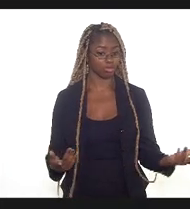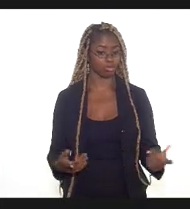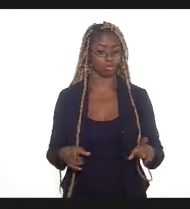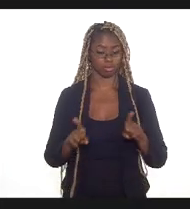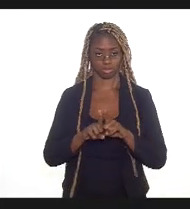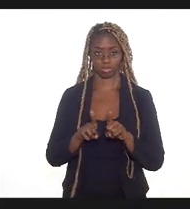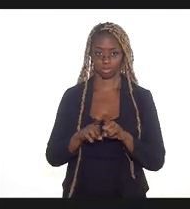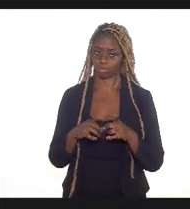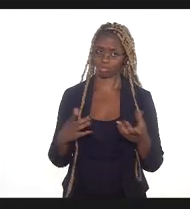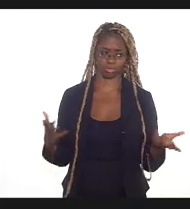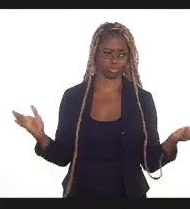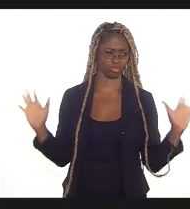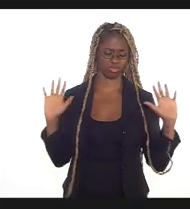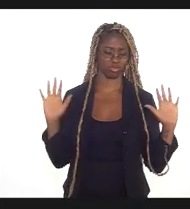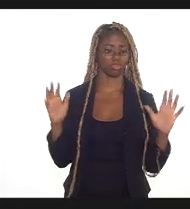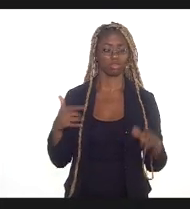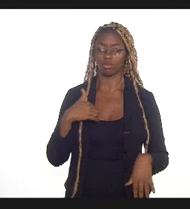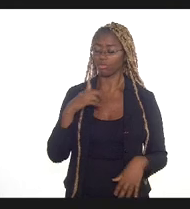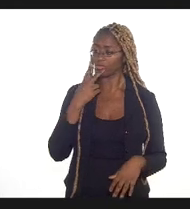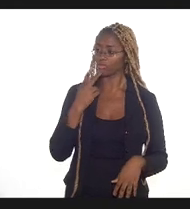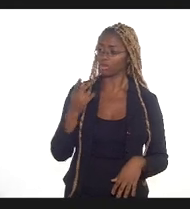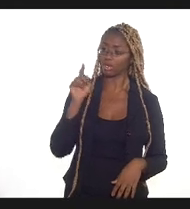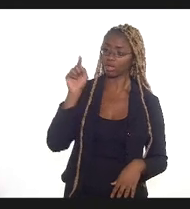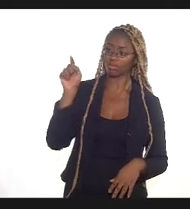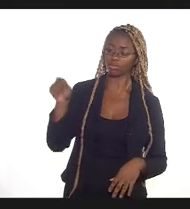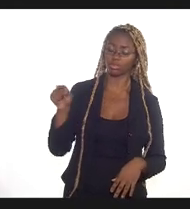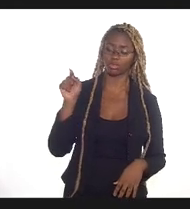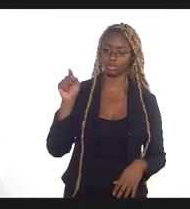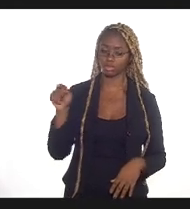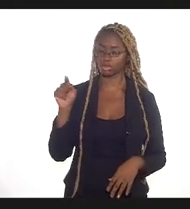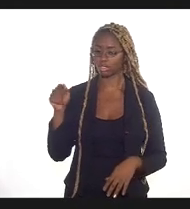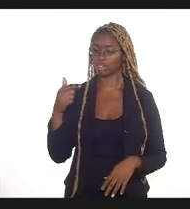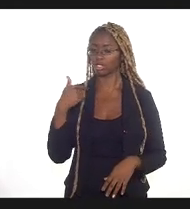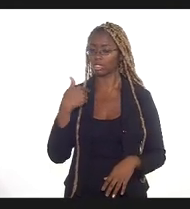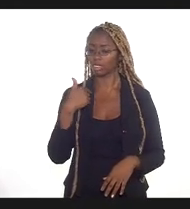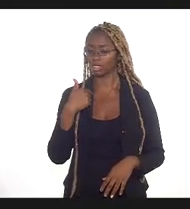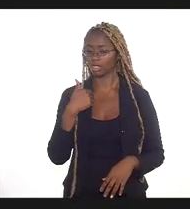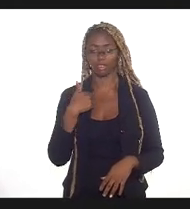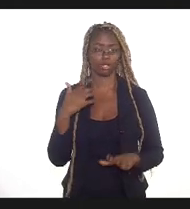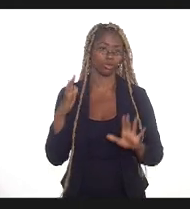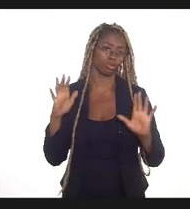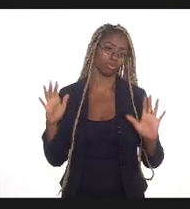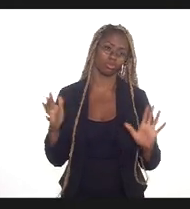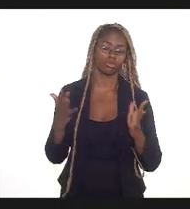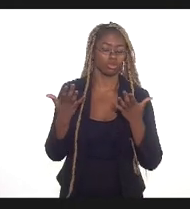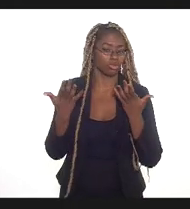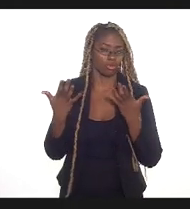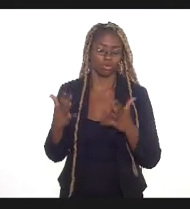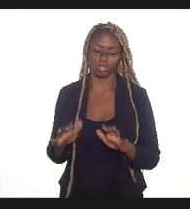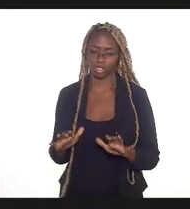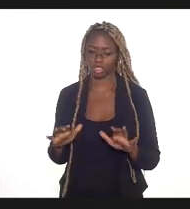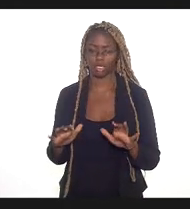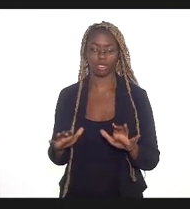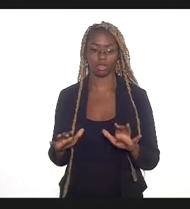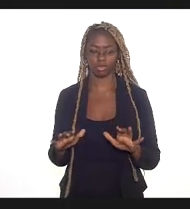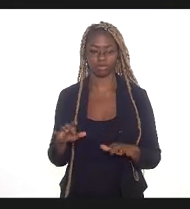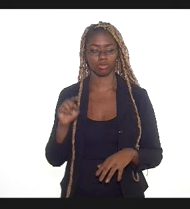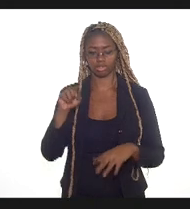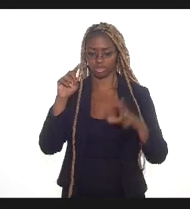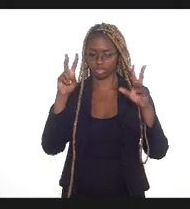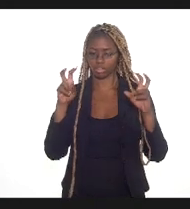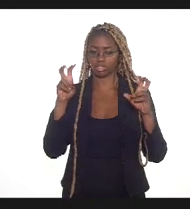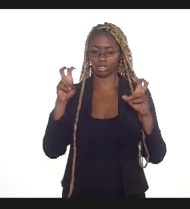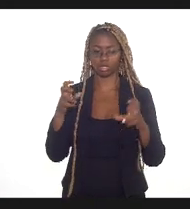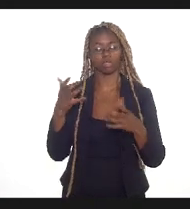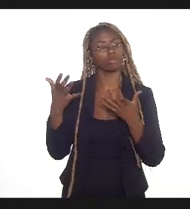parlamento. Então, quero dizer a Vossa Excelência que não me convenço, deputado Carlos Mink, que sobre a matéria, me